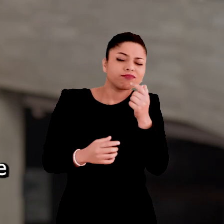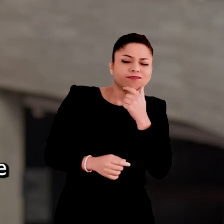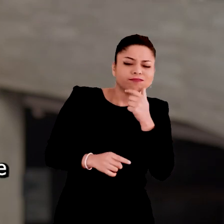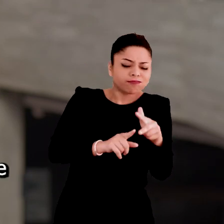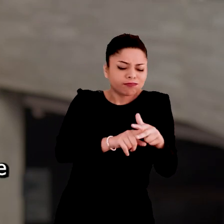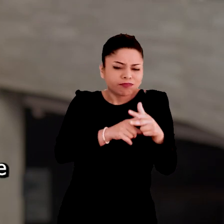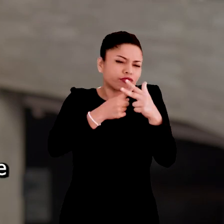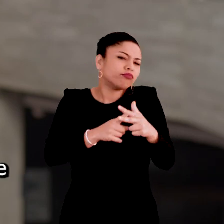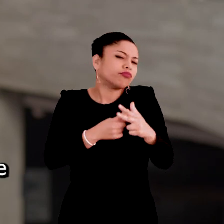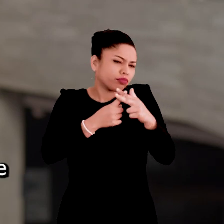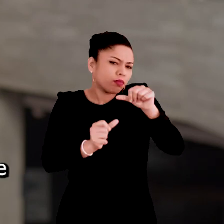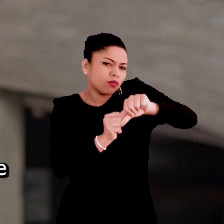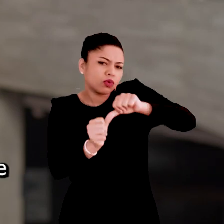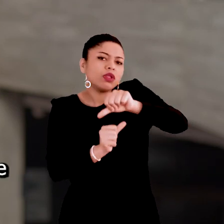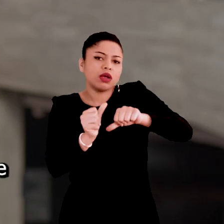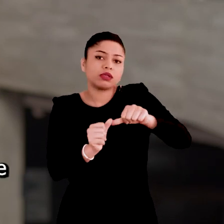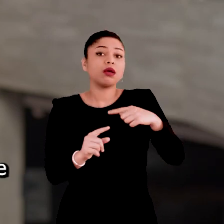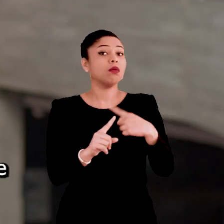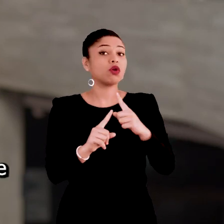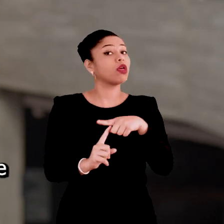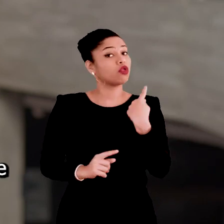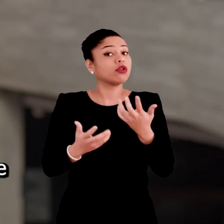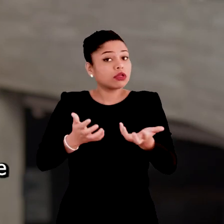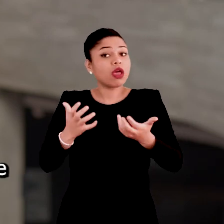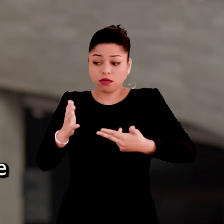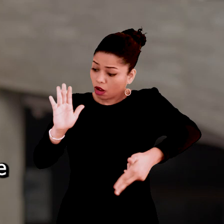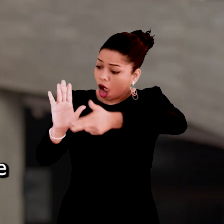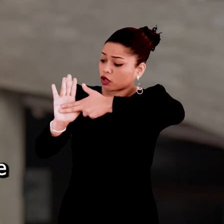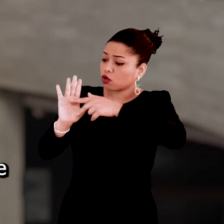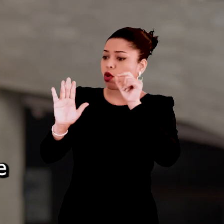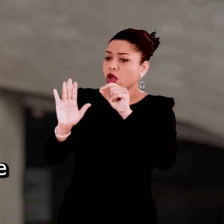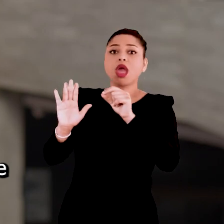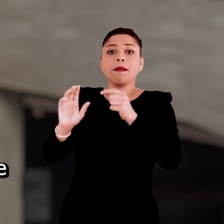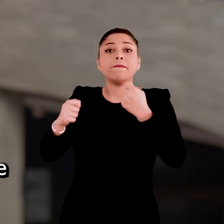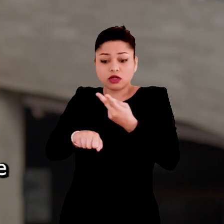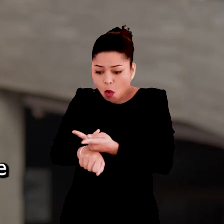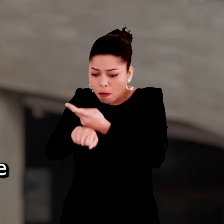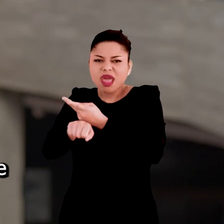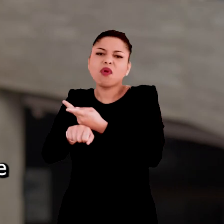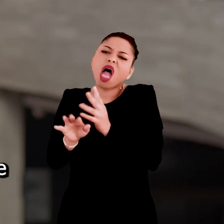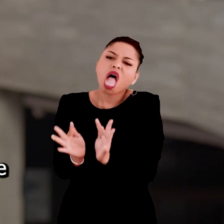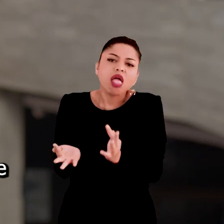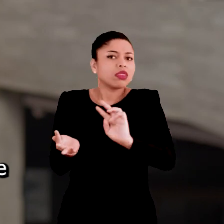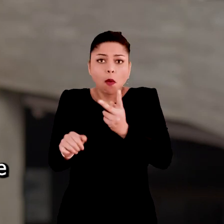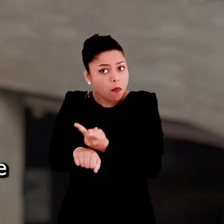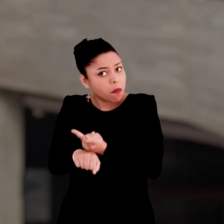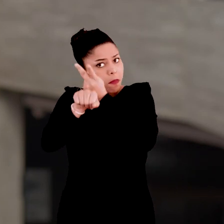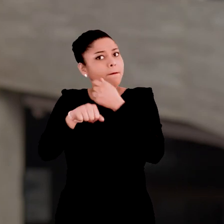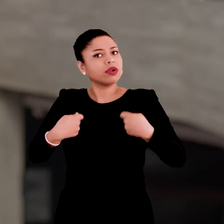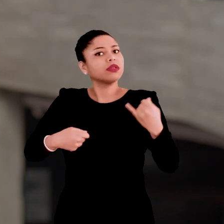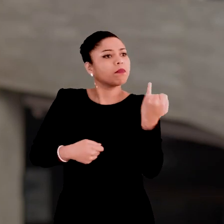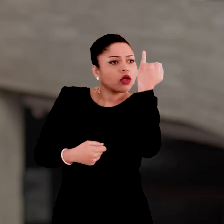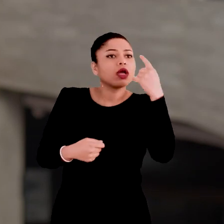alterações, muito mais num sentido de assumir uma importância que os prêmios têm no seu processo de